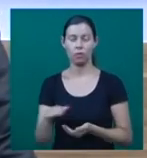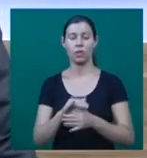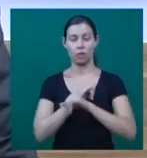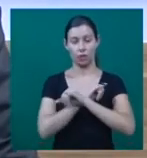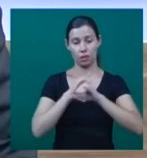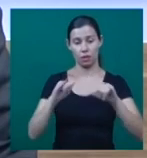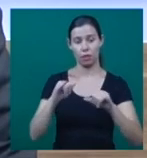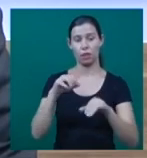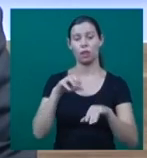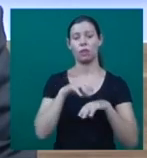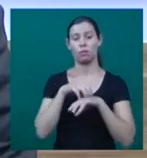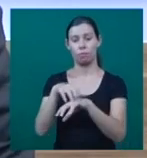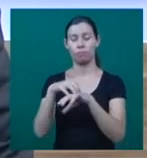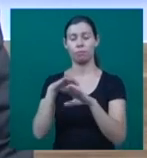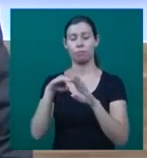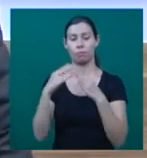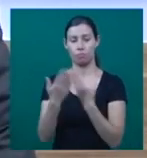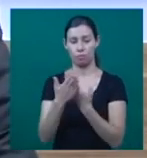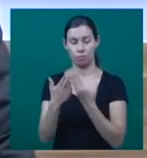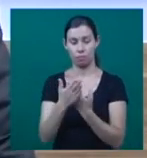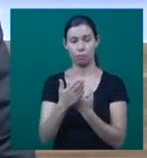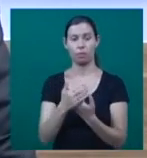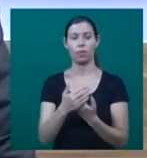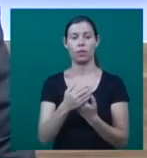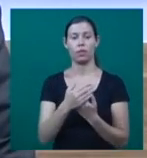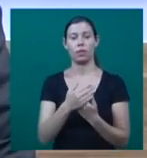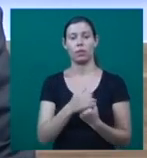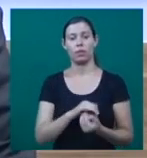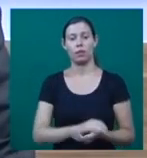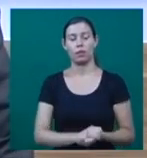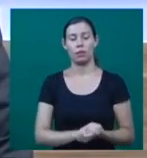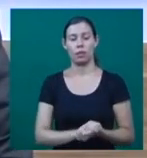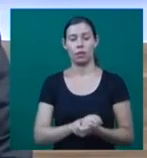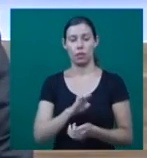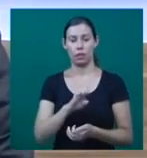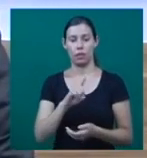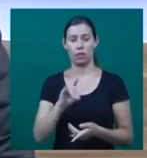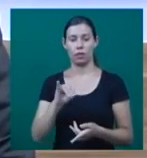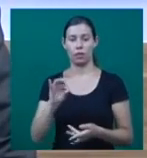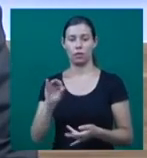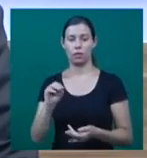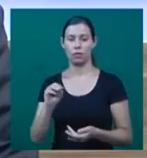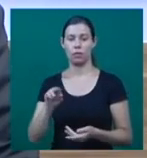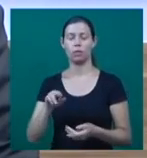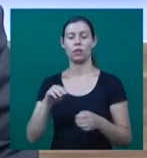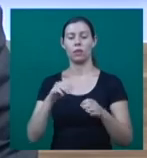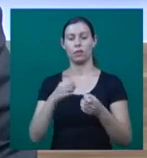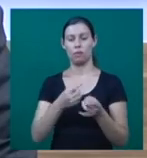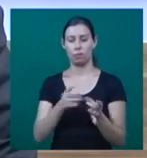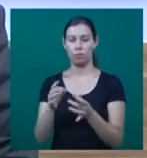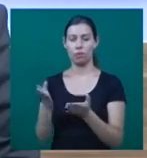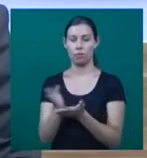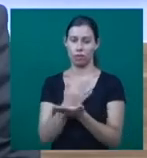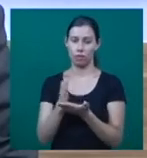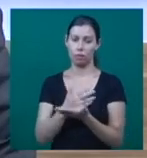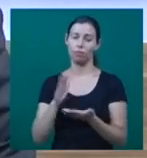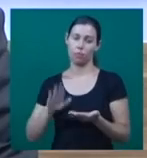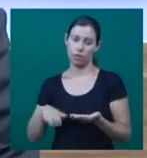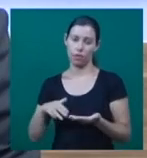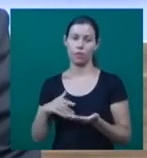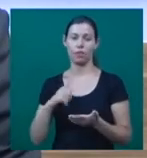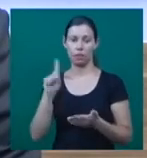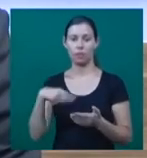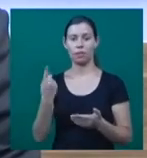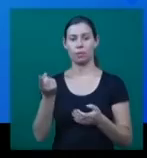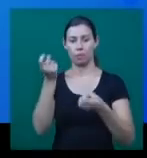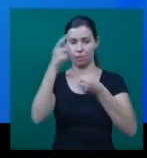realizada nas escolas de Uberlândia. E mais, editora da UF está fazendo uma feira de livros e com preços bem populares. O TV Notícias volta em